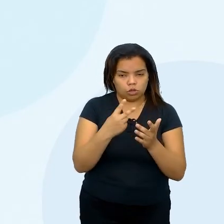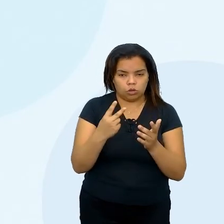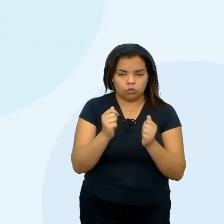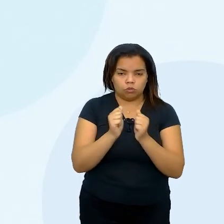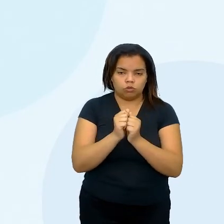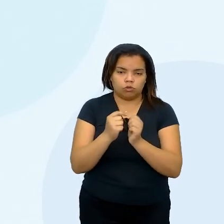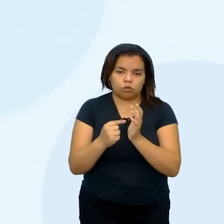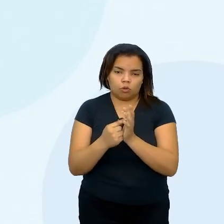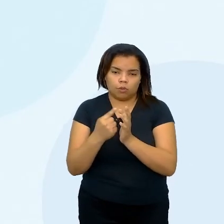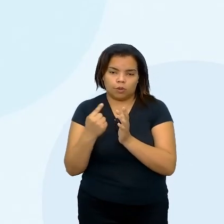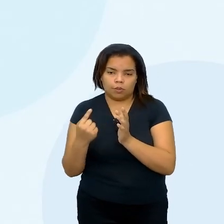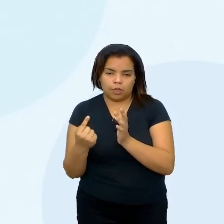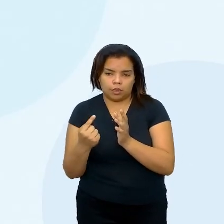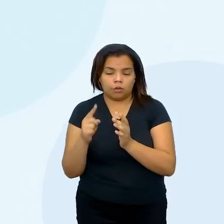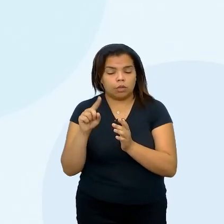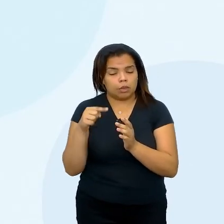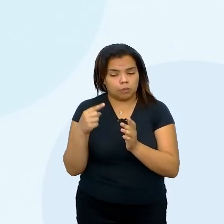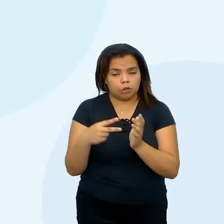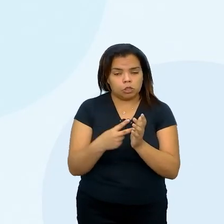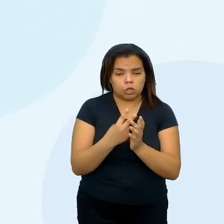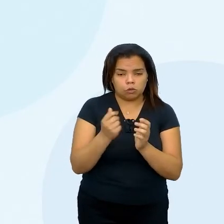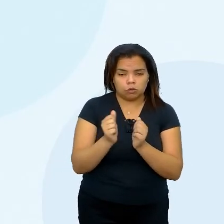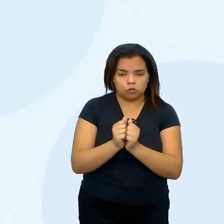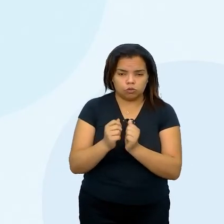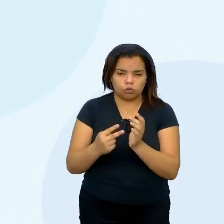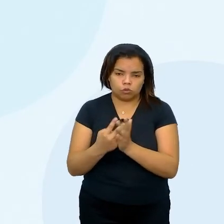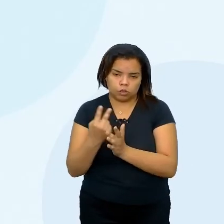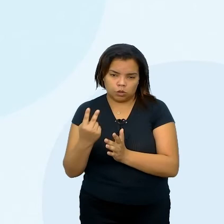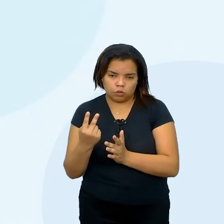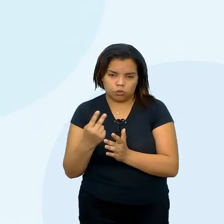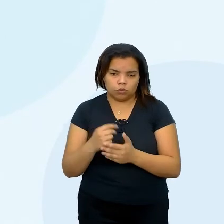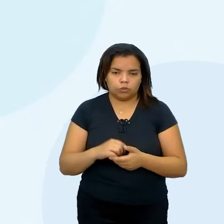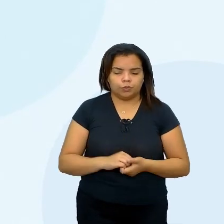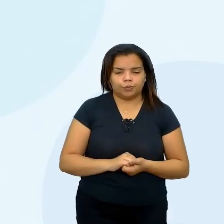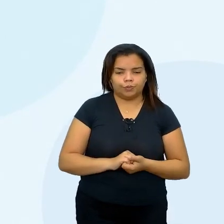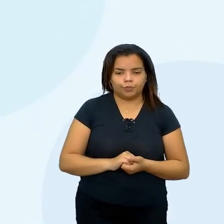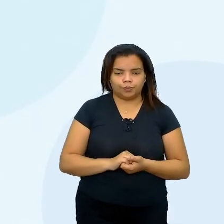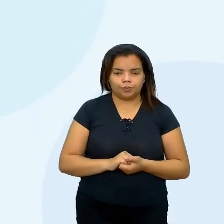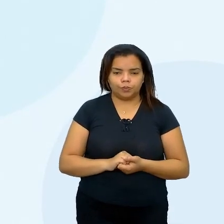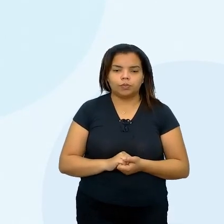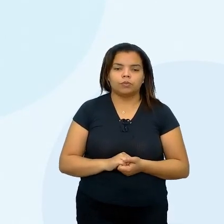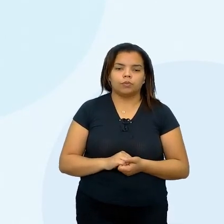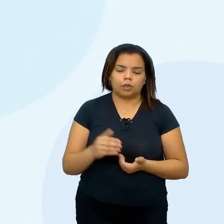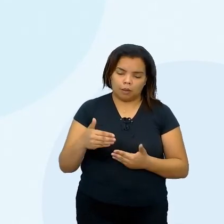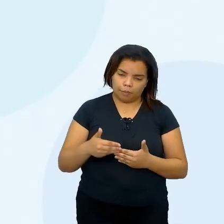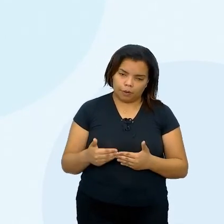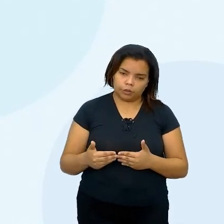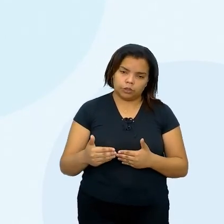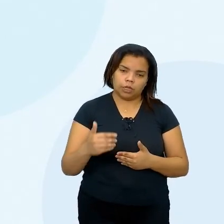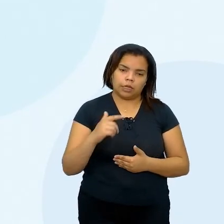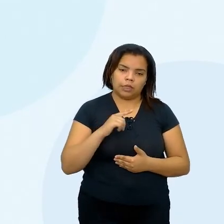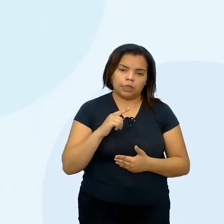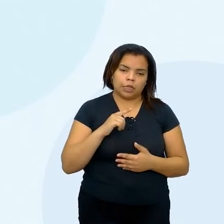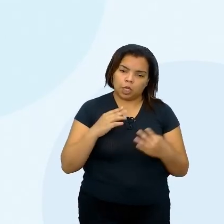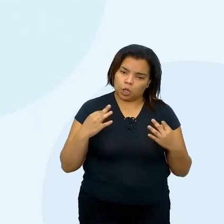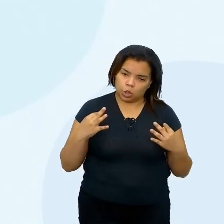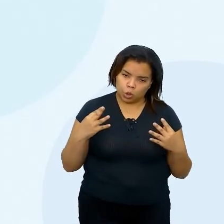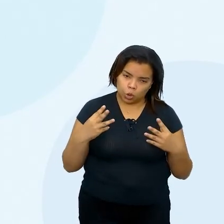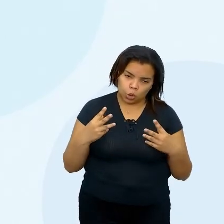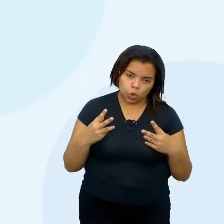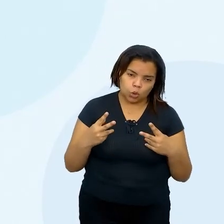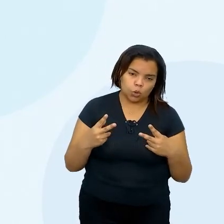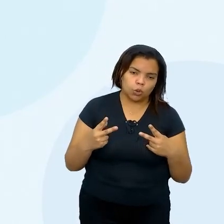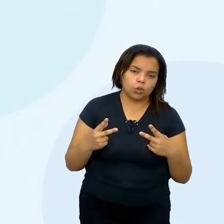E o segundo com o segundo. SS. E a partir daí, então, eu tenho todos os